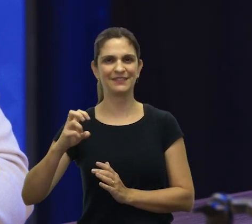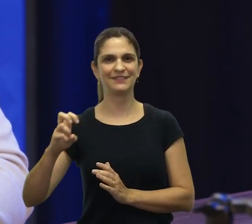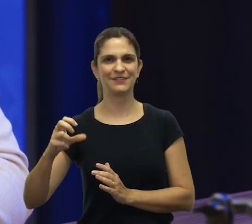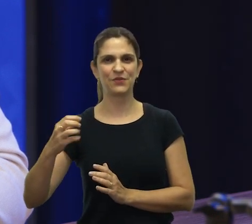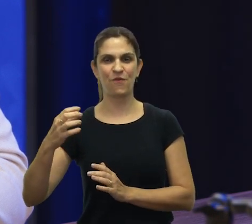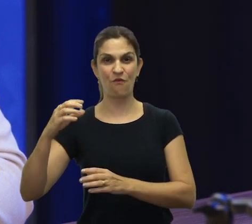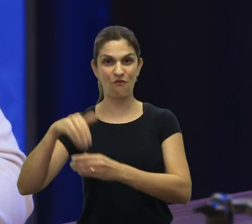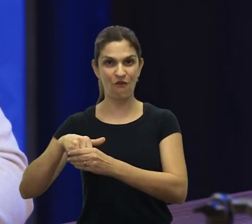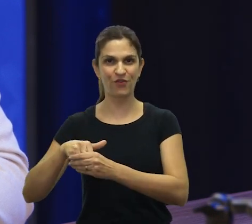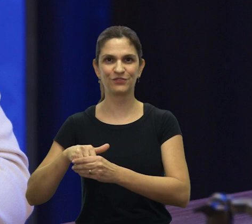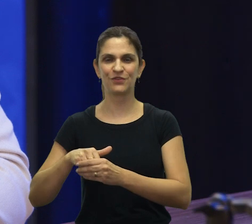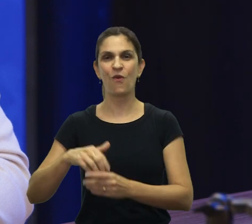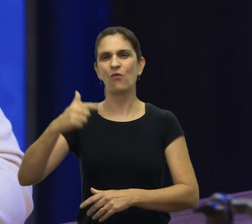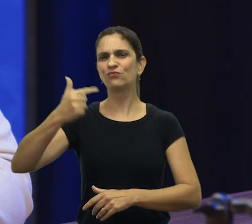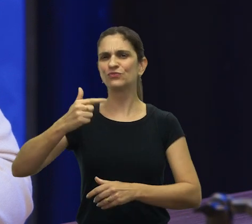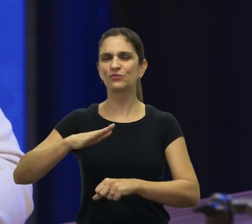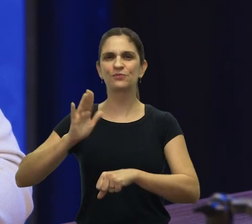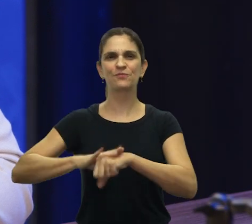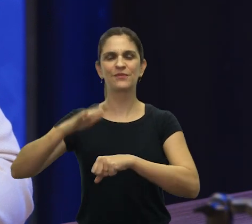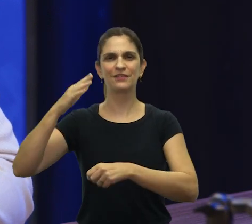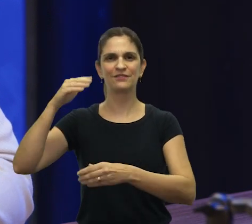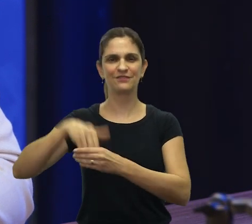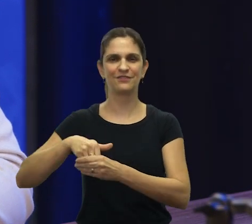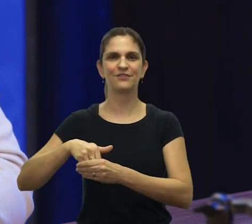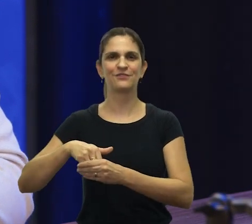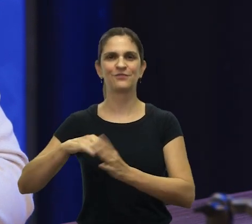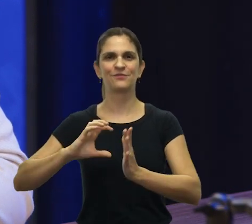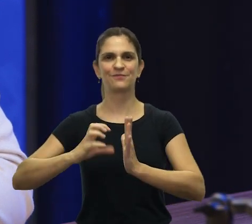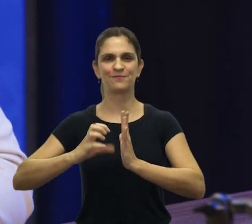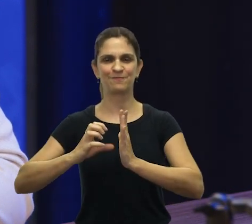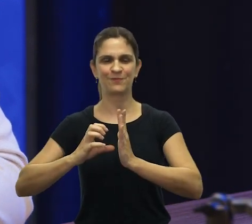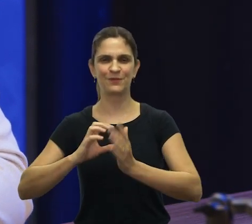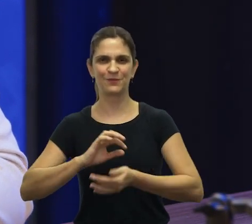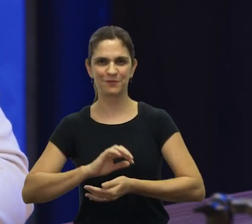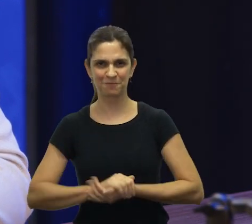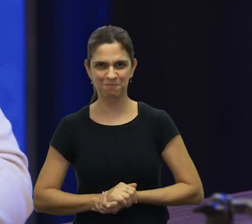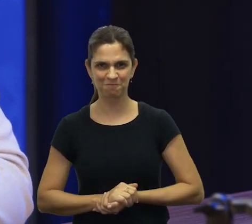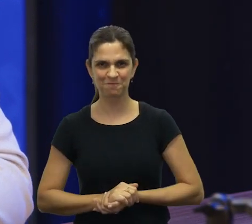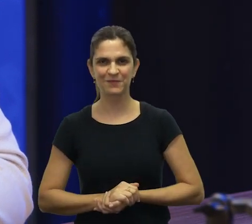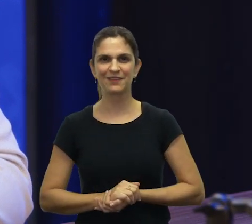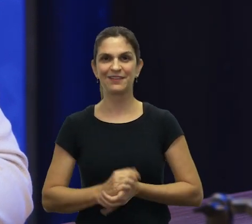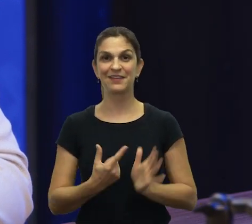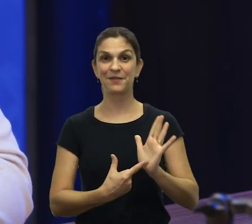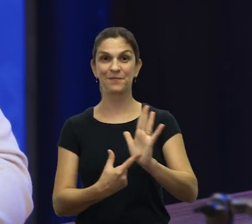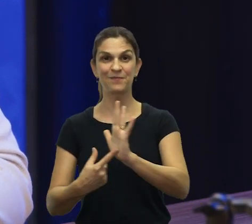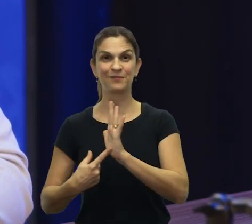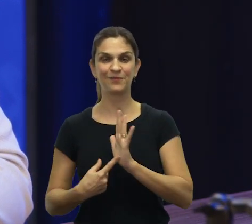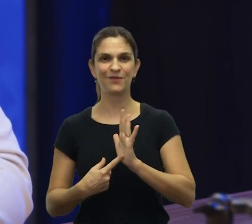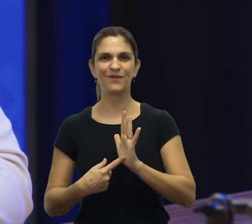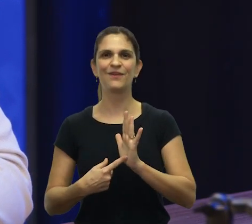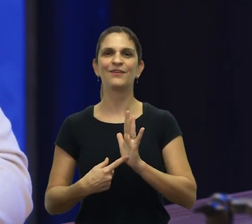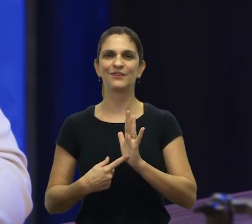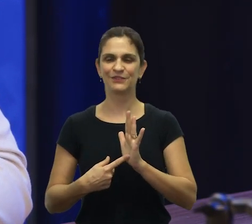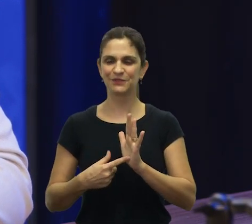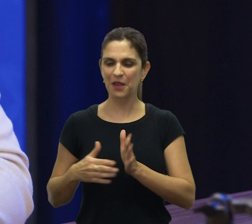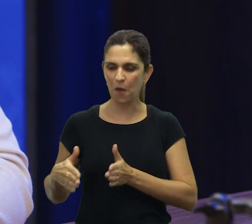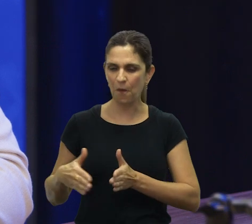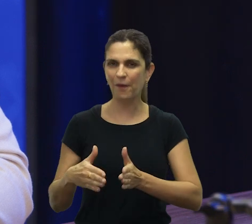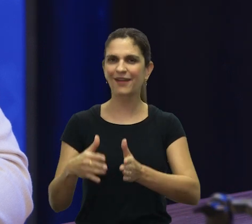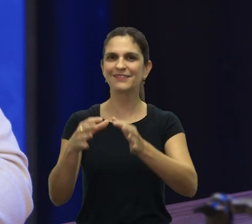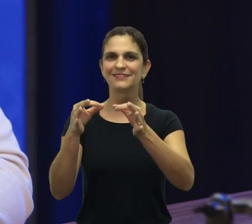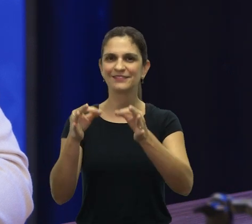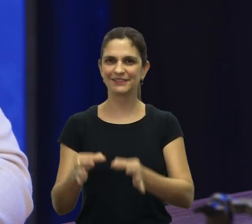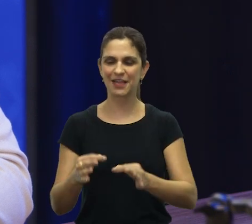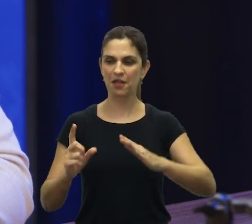votos, sendo o segundo mais votado do partido. E isso mostra que a gente estava no